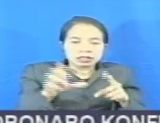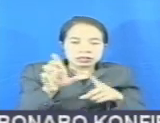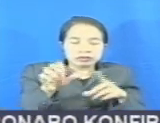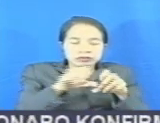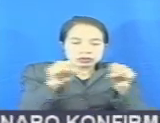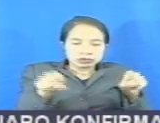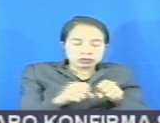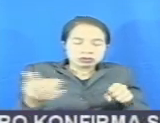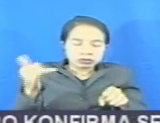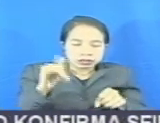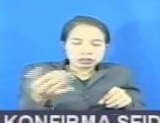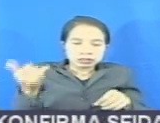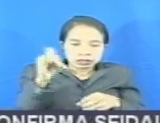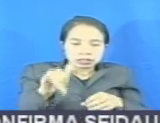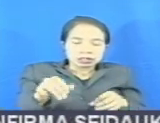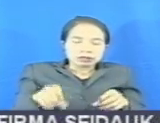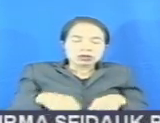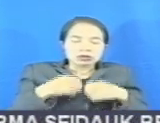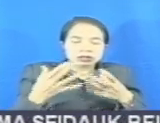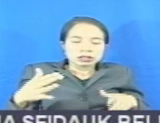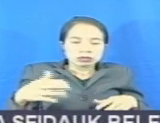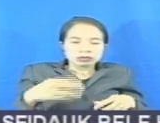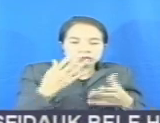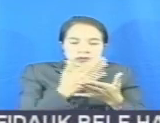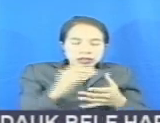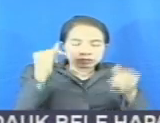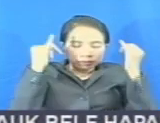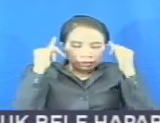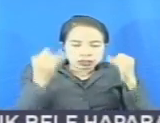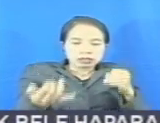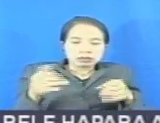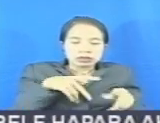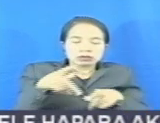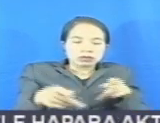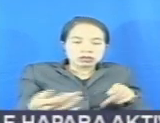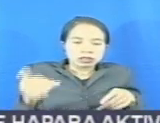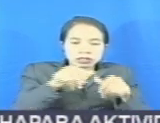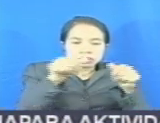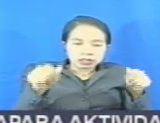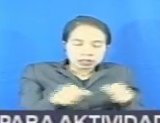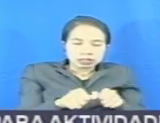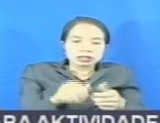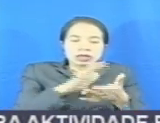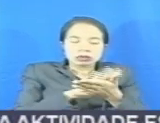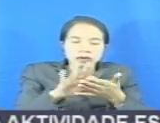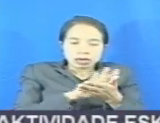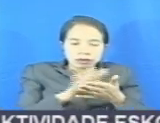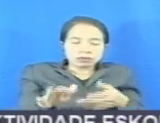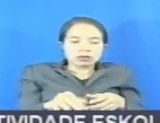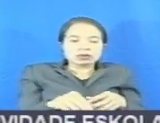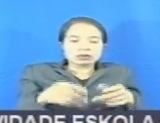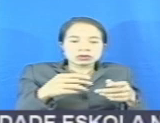sir sir ma autor un sato mobiliza sir ne ema sir ne comunidade e aldeia ne atu limpeza tambe